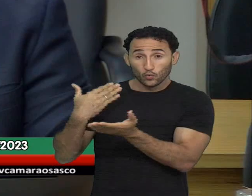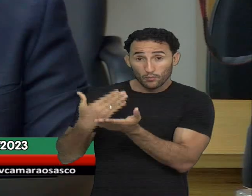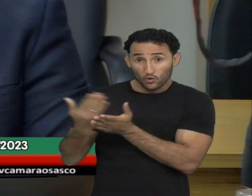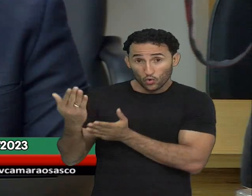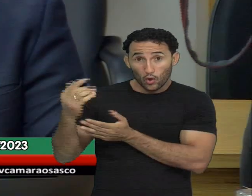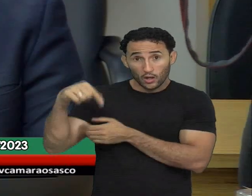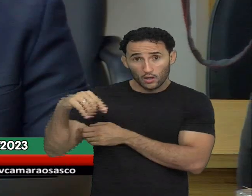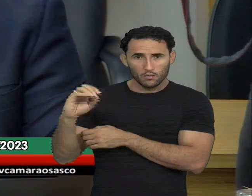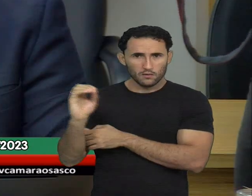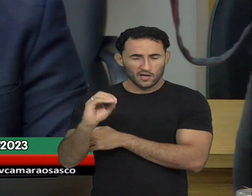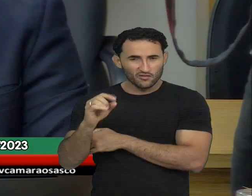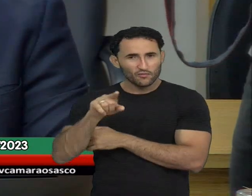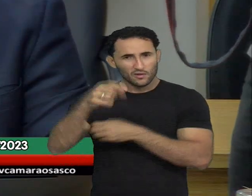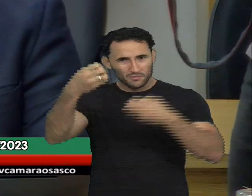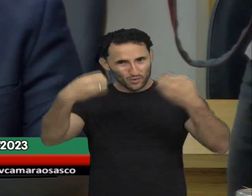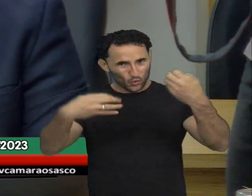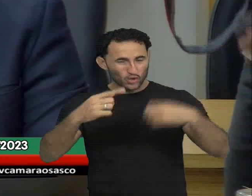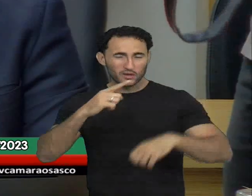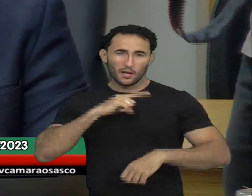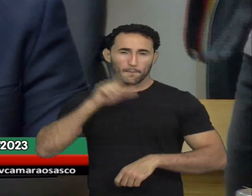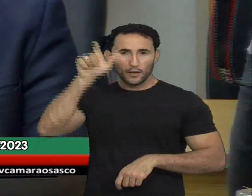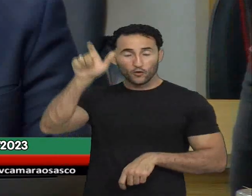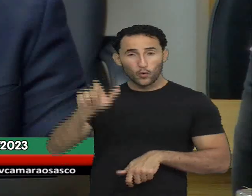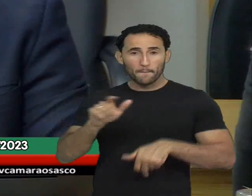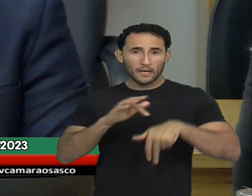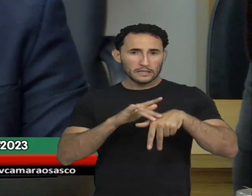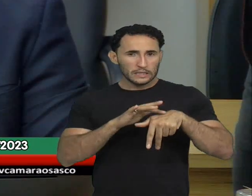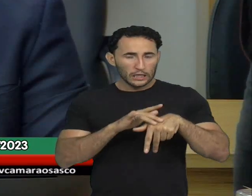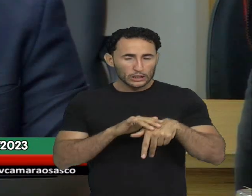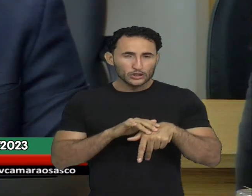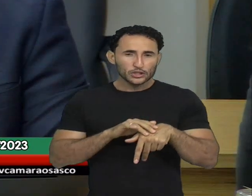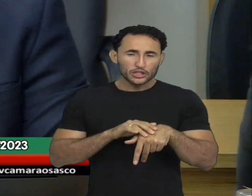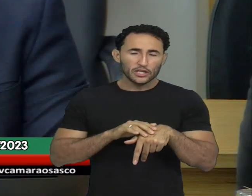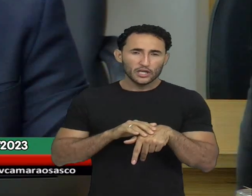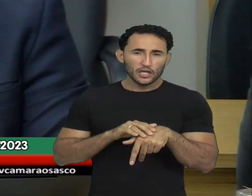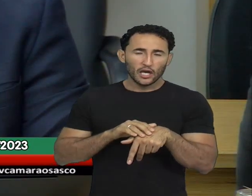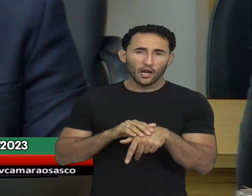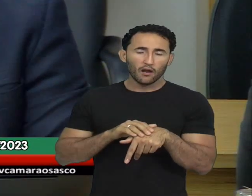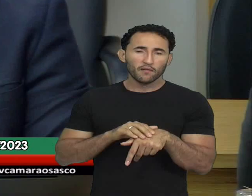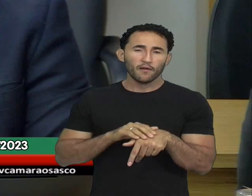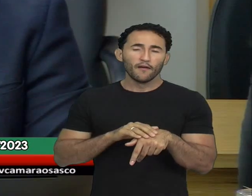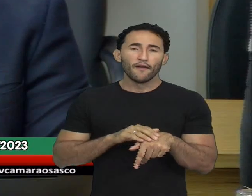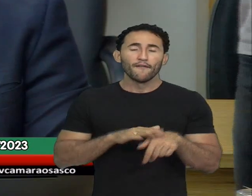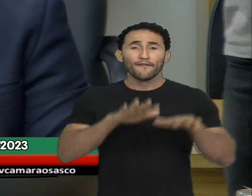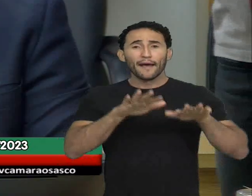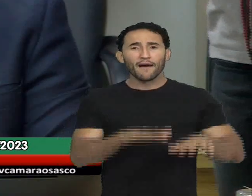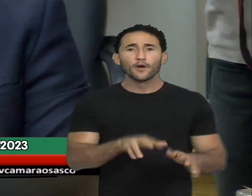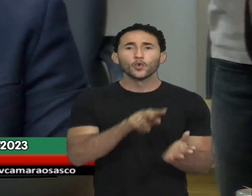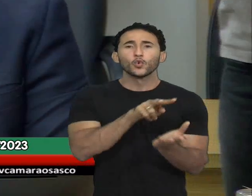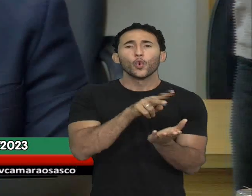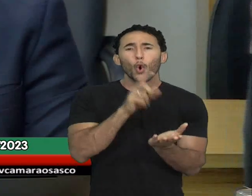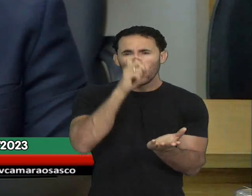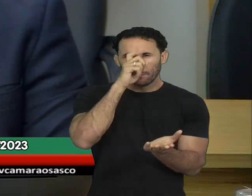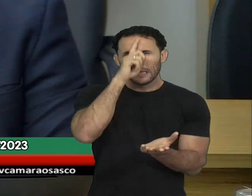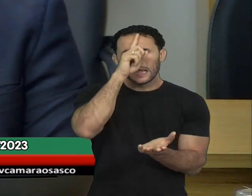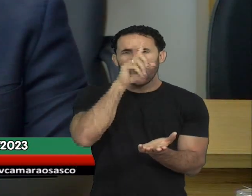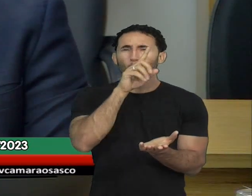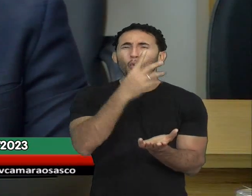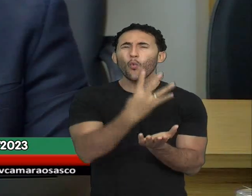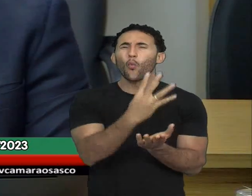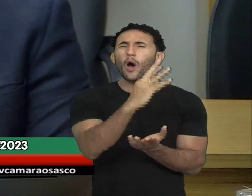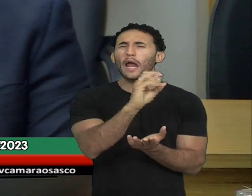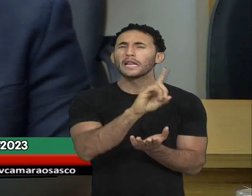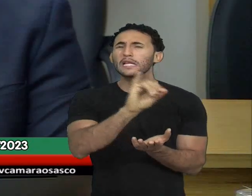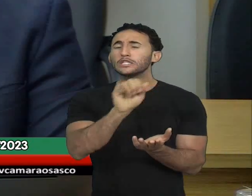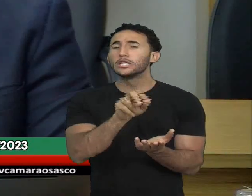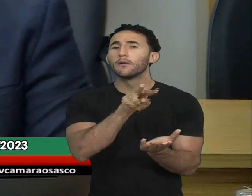a senhora lembrou muito bem, desses pacientes que ficavam internados no hospital, aguardavam 40 dias, mais ou menos, alguns até mais, para